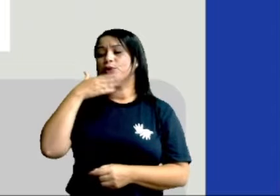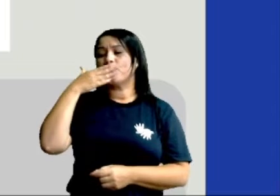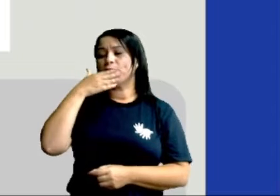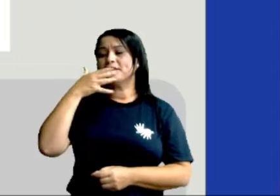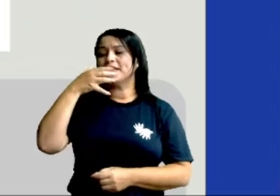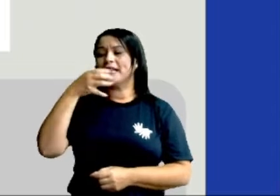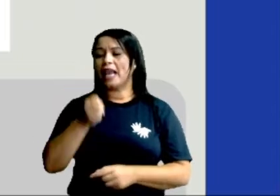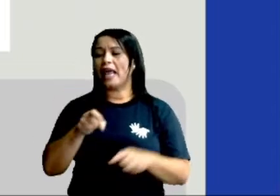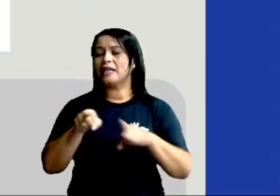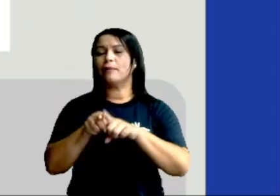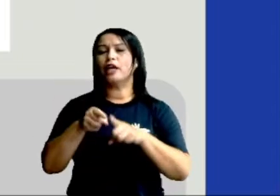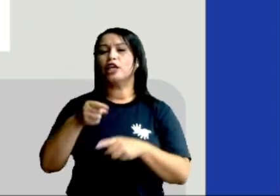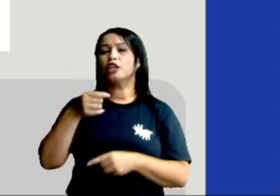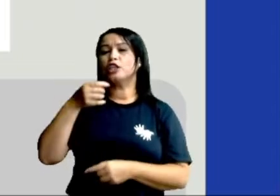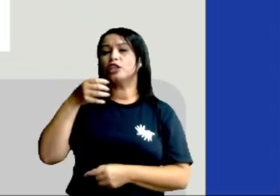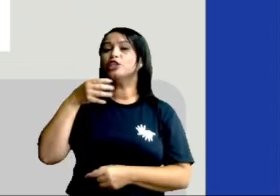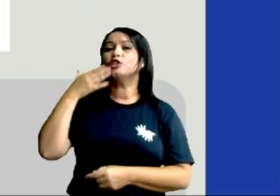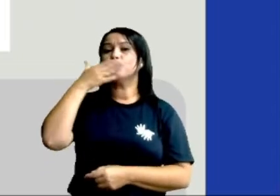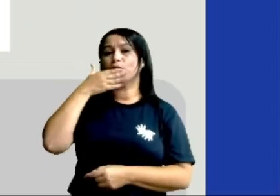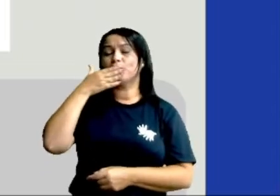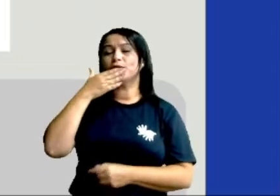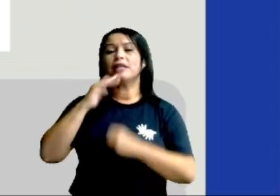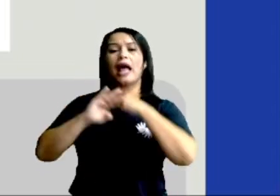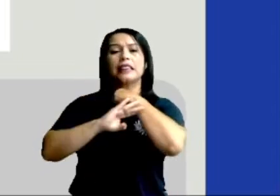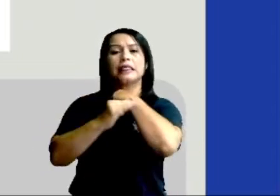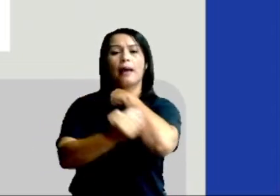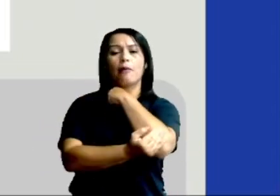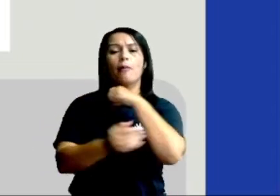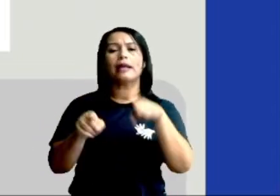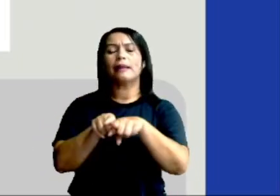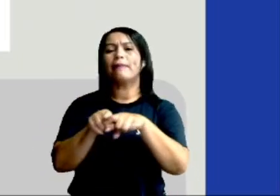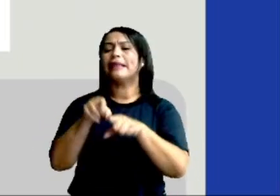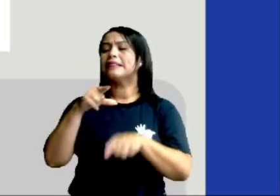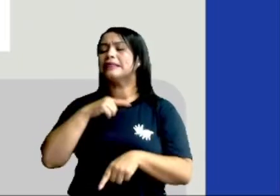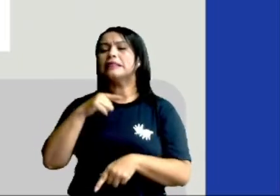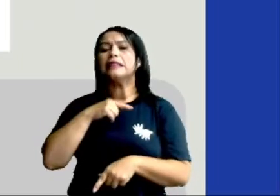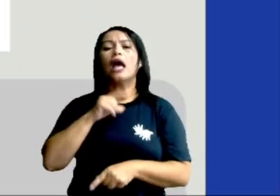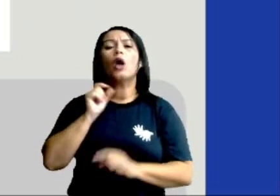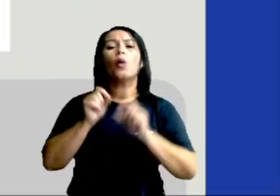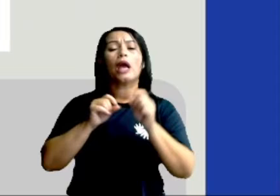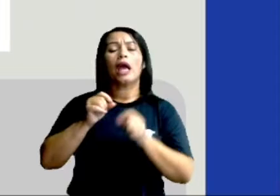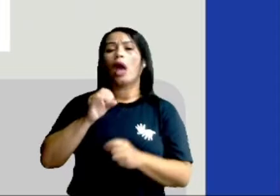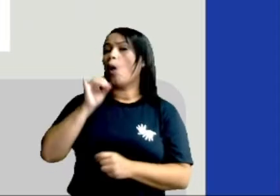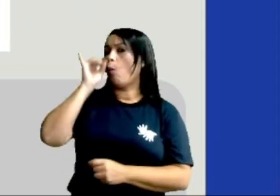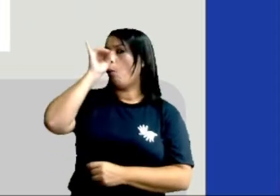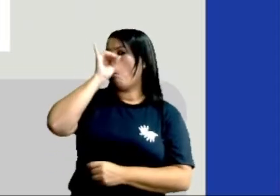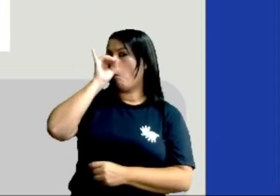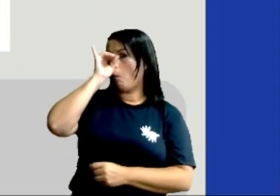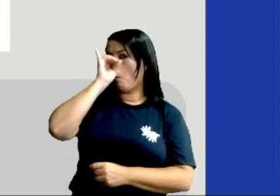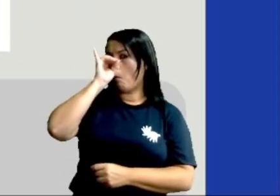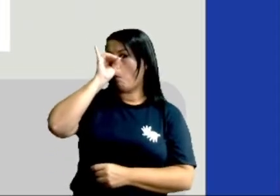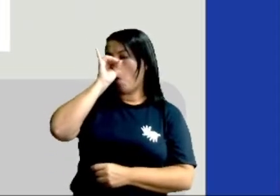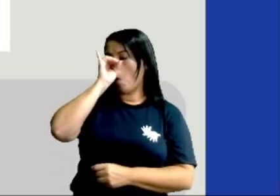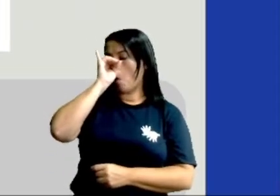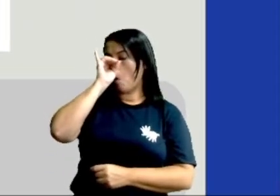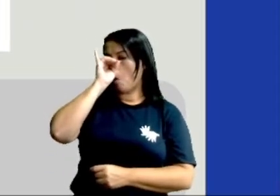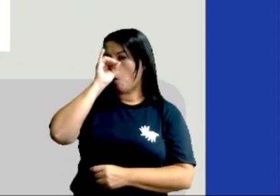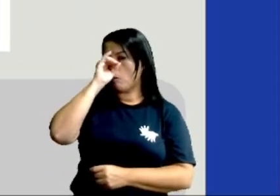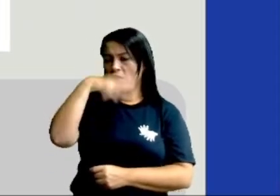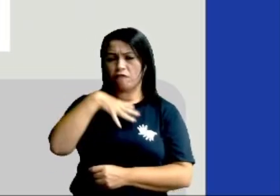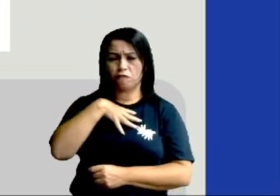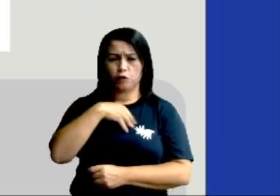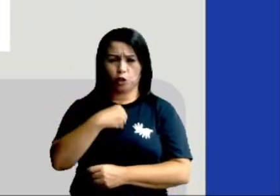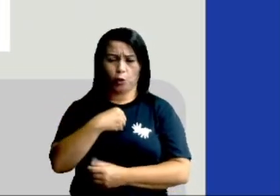abóbora e o leitão à pururuca. Leitão à pururuca, gente, é um porco, tá? Um filhote,